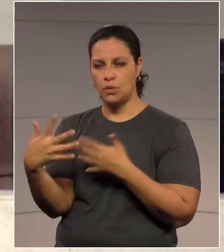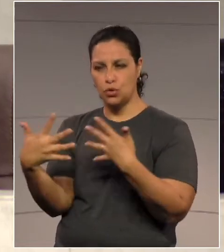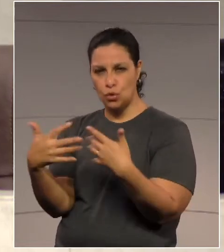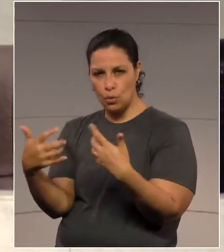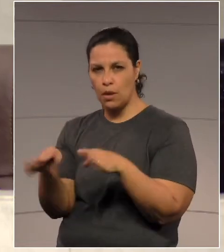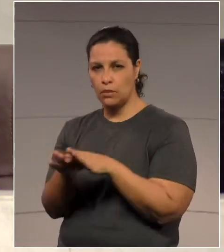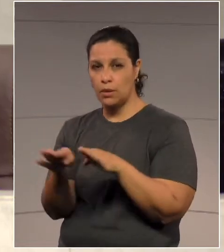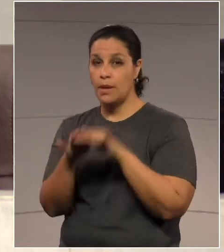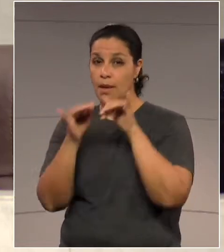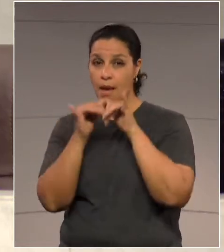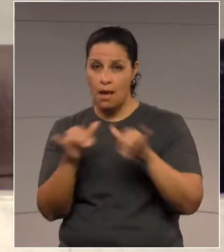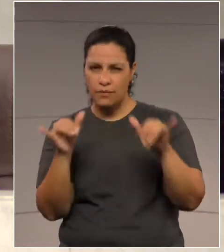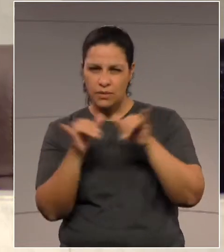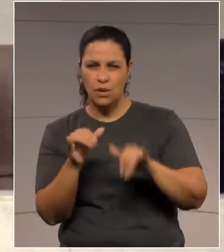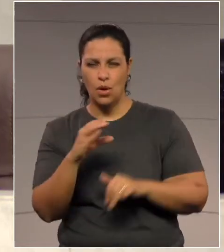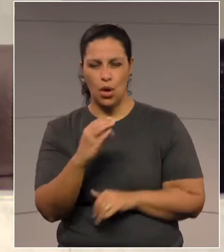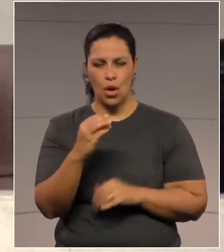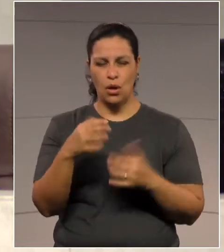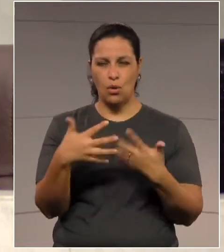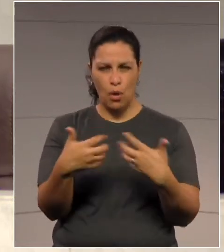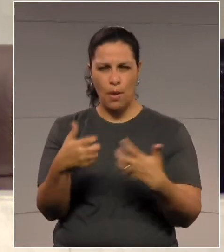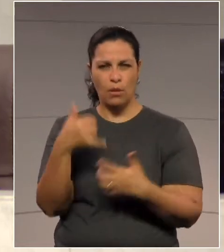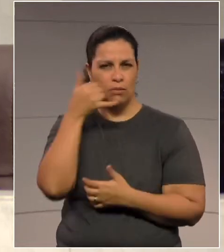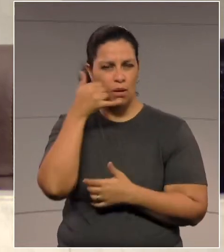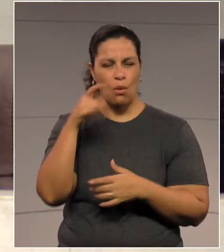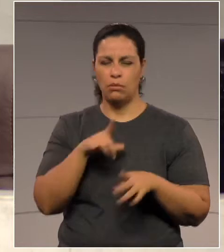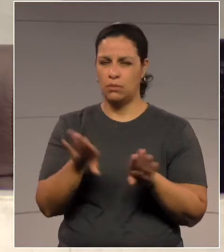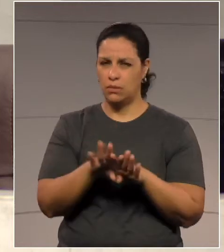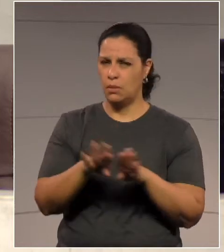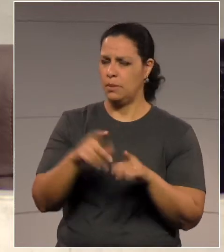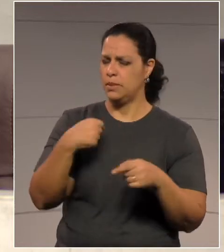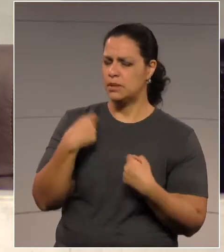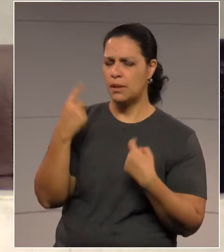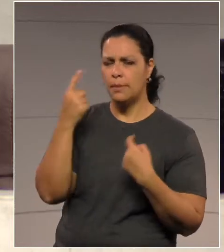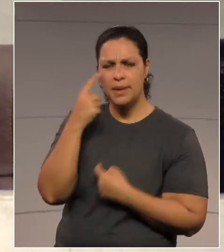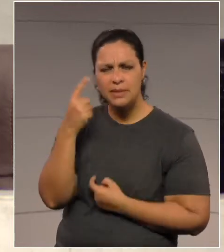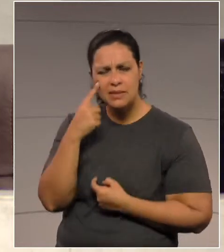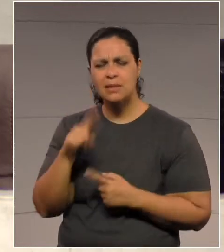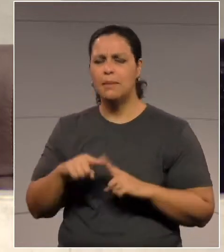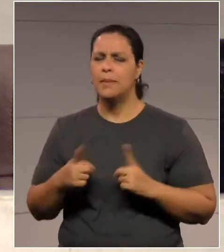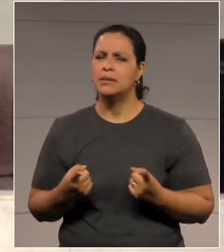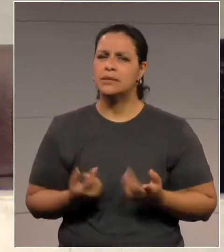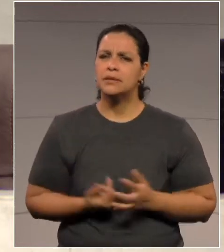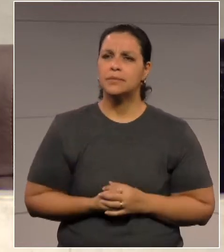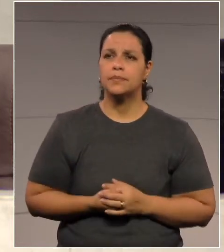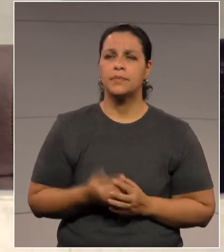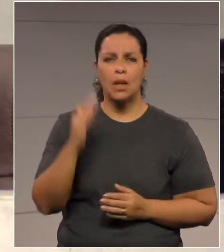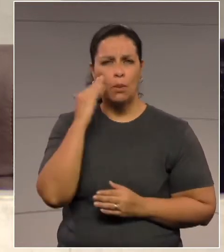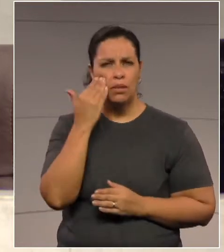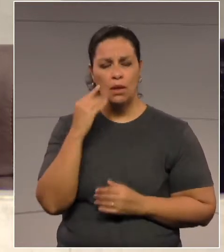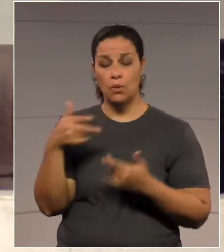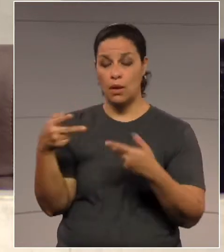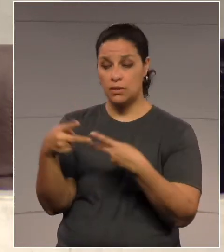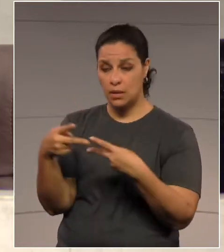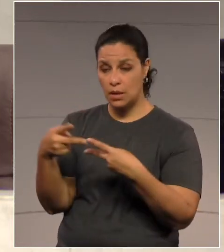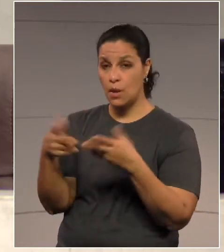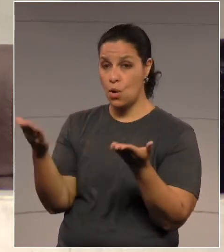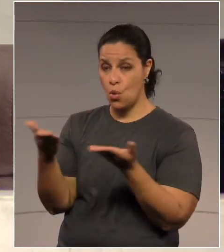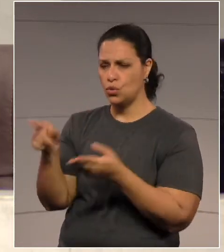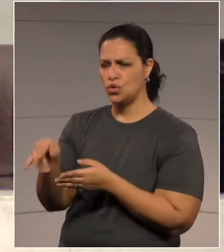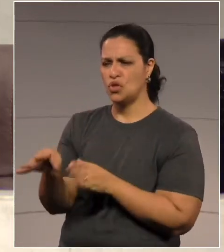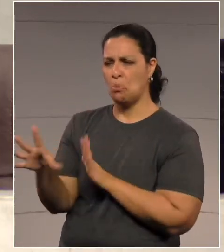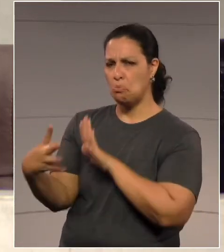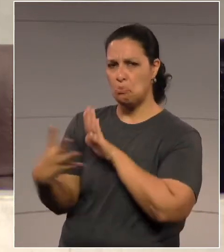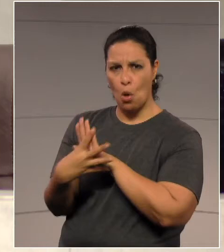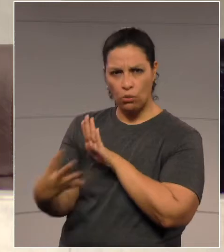de comunicações, com a Copel Telecom. Eu entendo que a Sanepar é uma empresa hoje